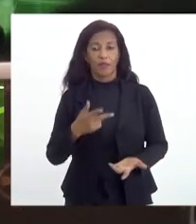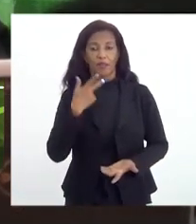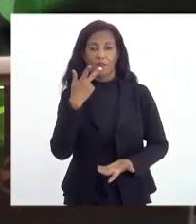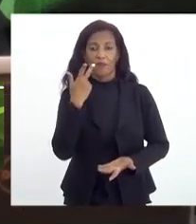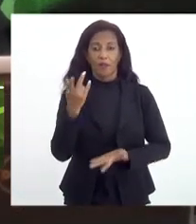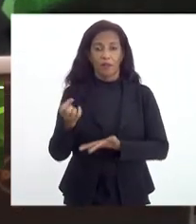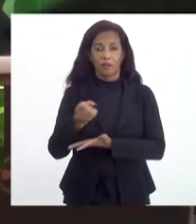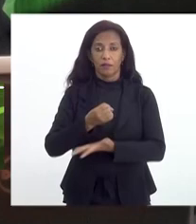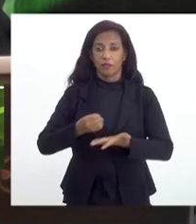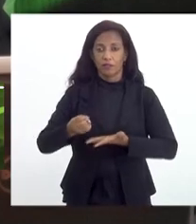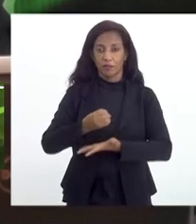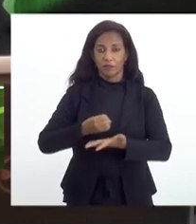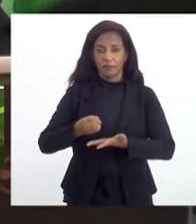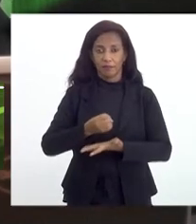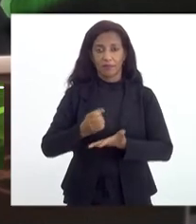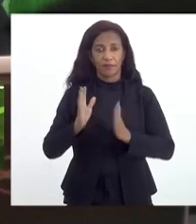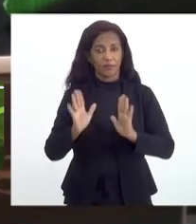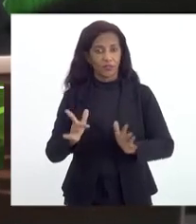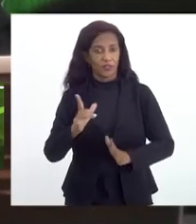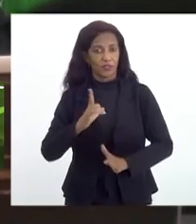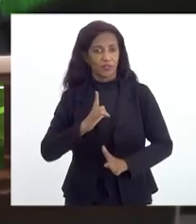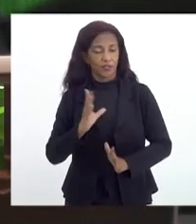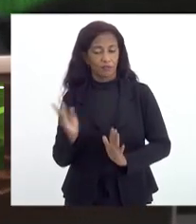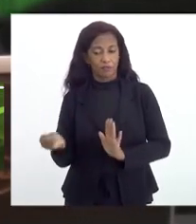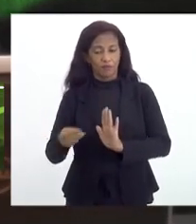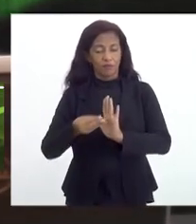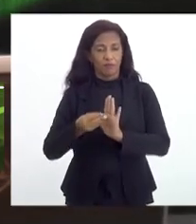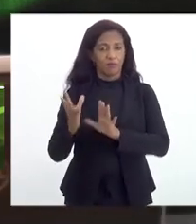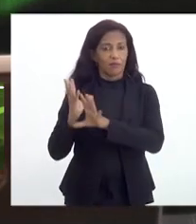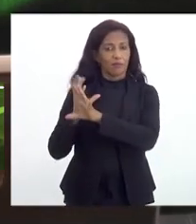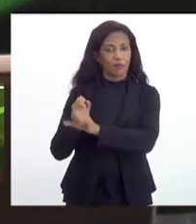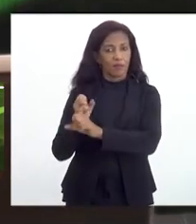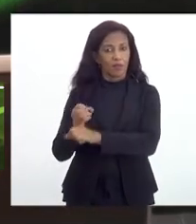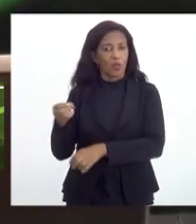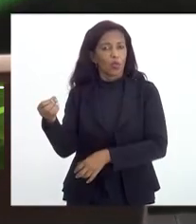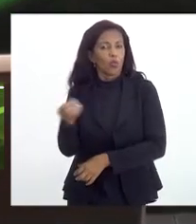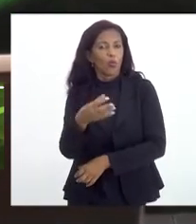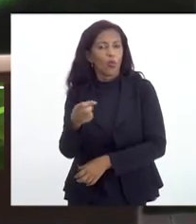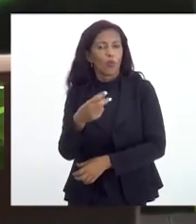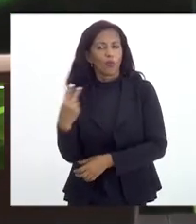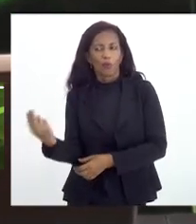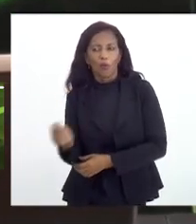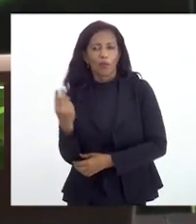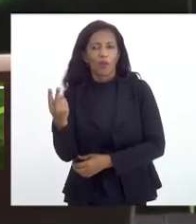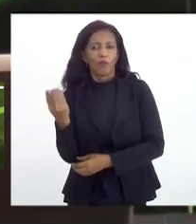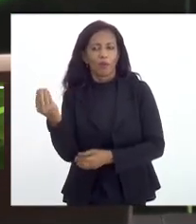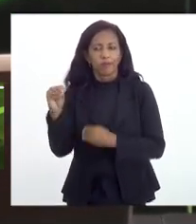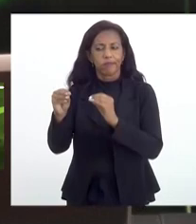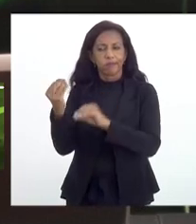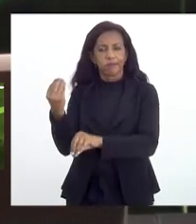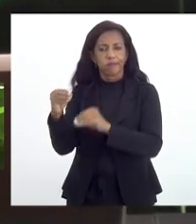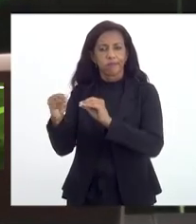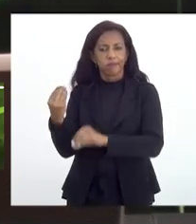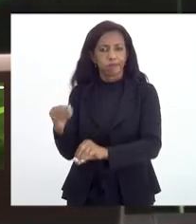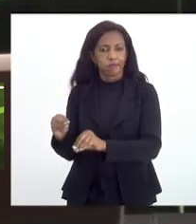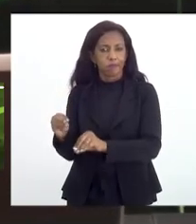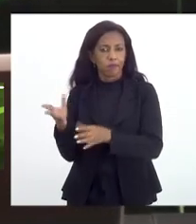base do que foi feito, se nós botarmos num orçamento novo e qualquer valor do investimento for excepcionalizado,